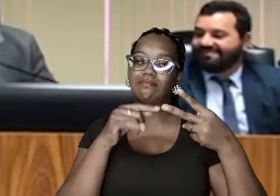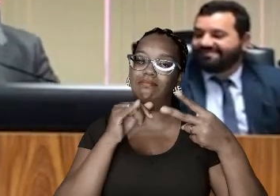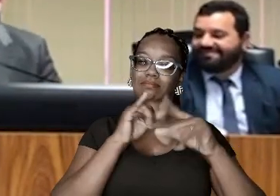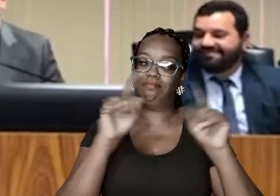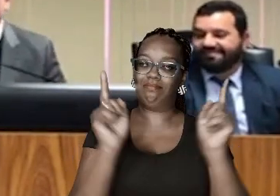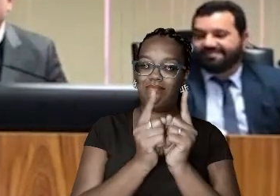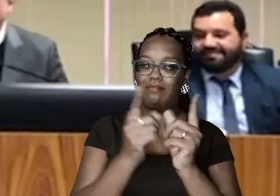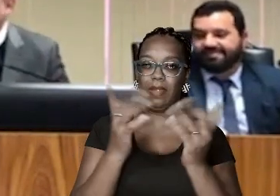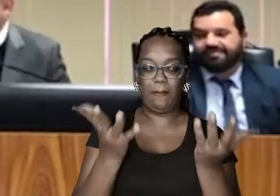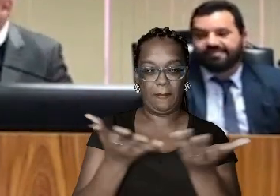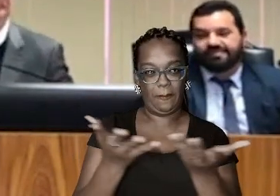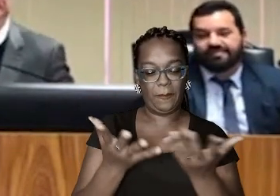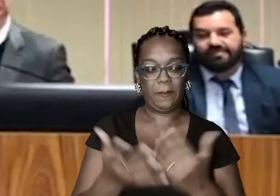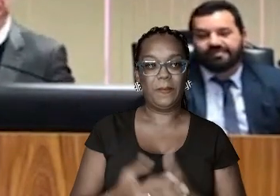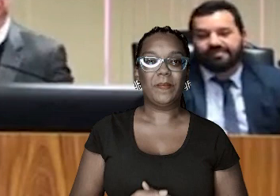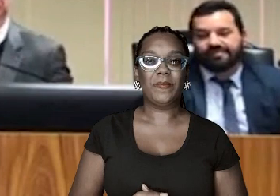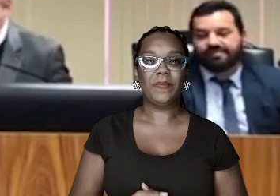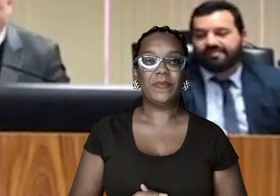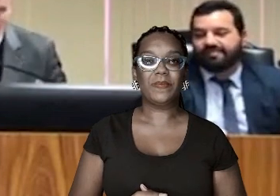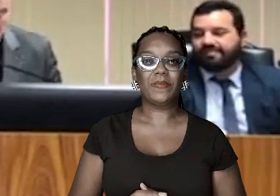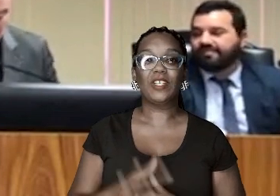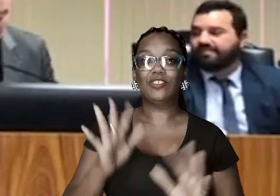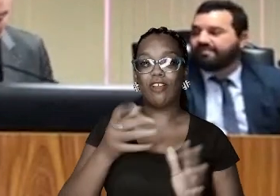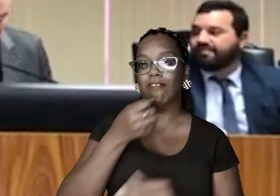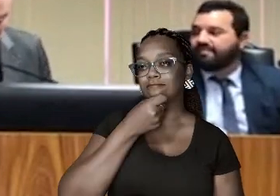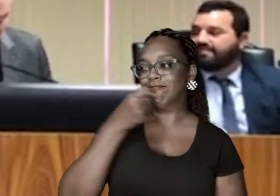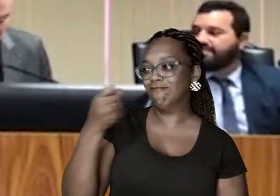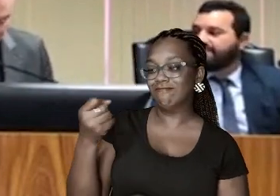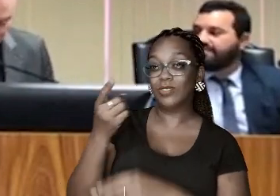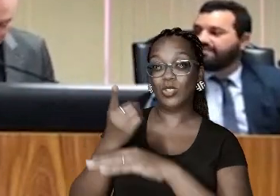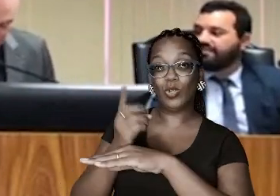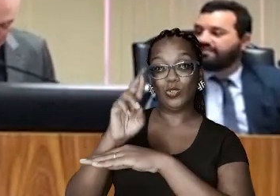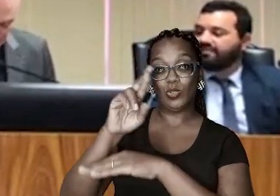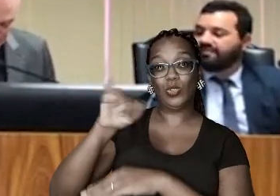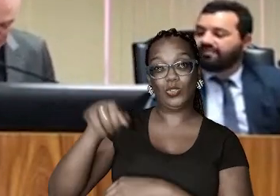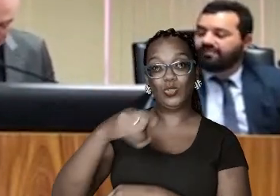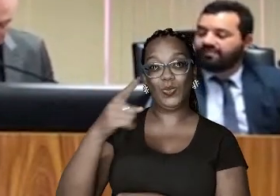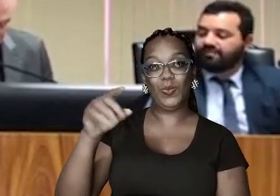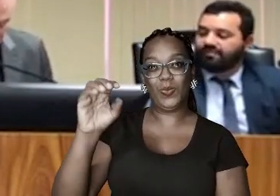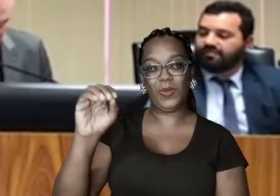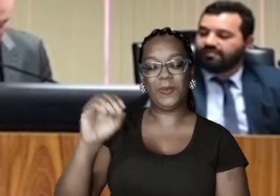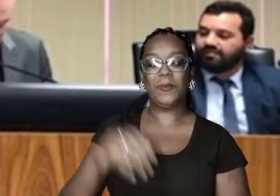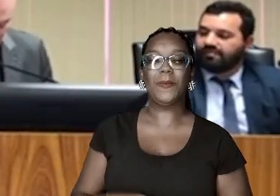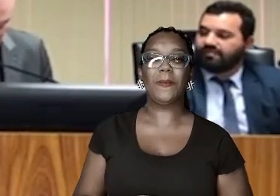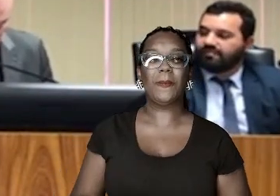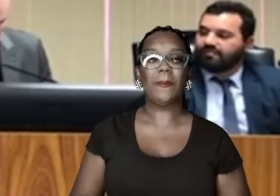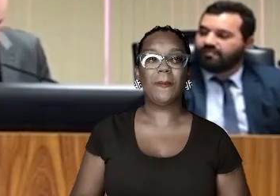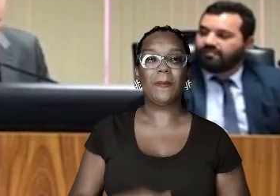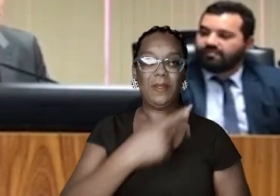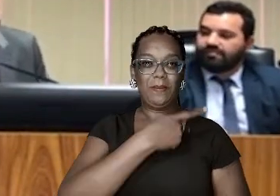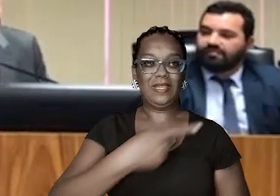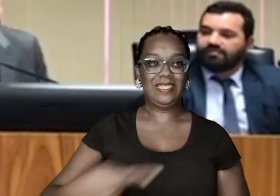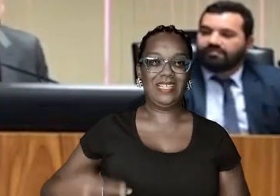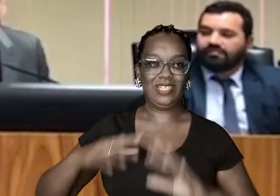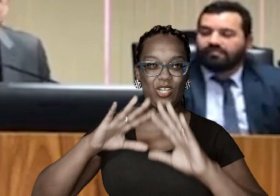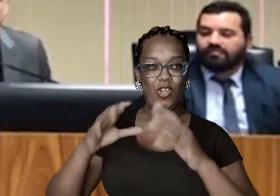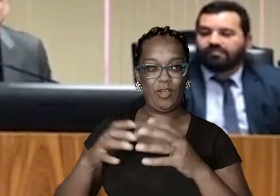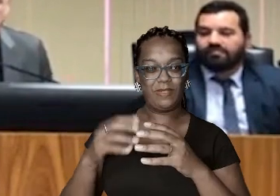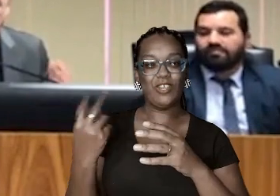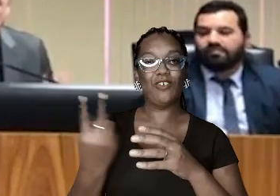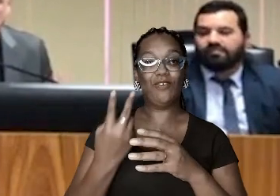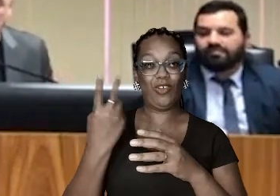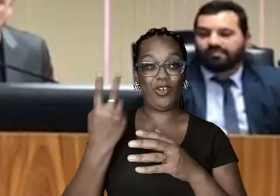o tempo mas só queria fazer dois registros mesmo agora nesse passado primeiro justa já a presença do Dr João Pedro